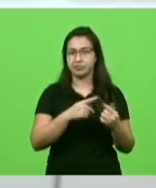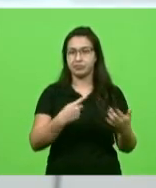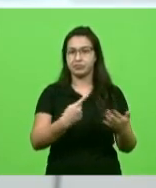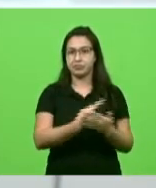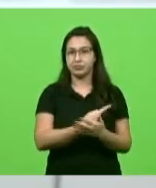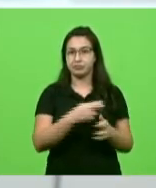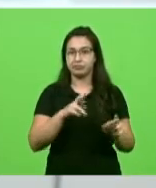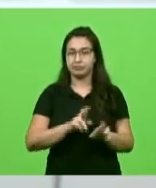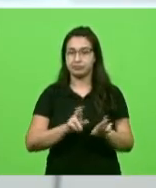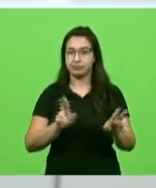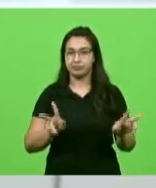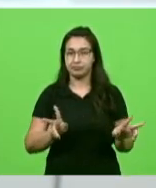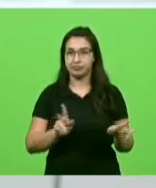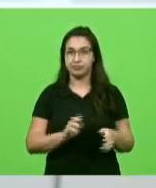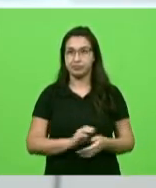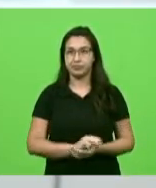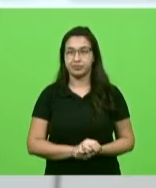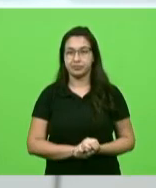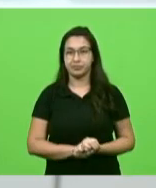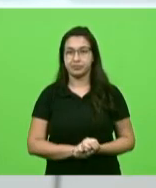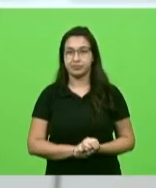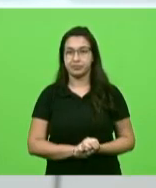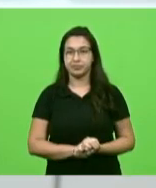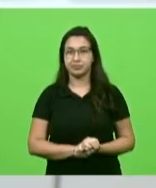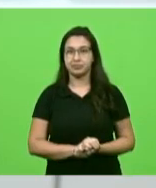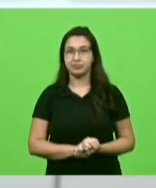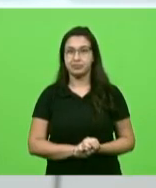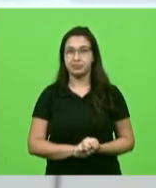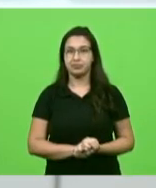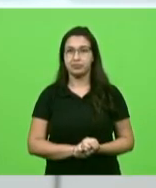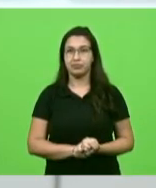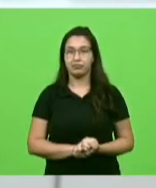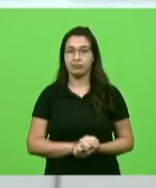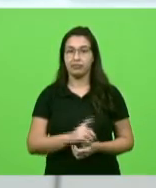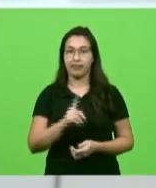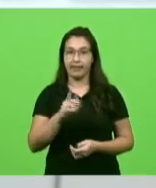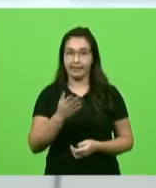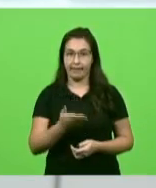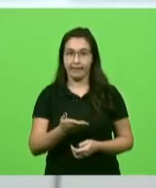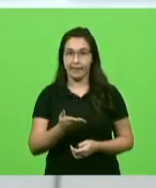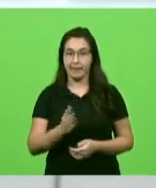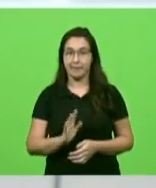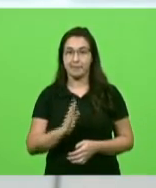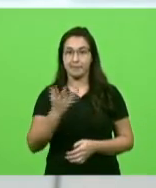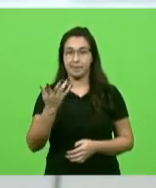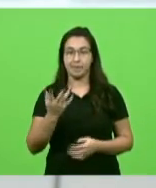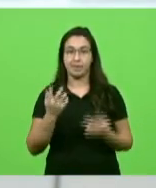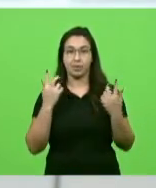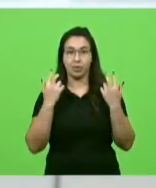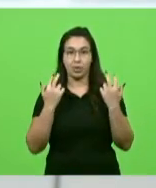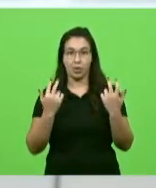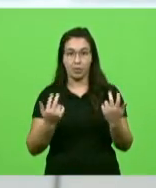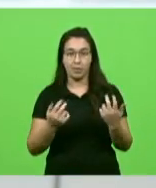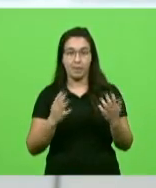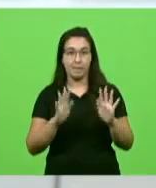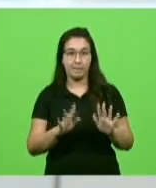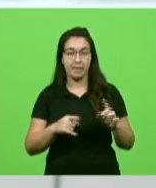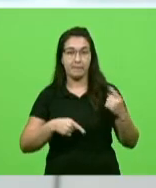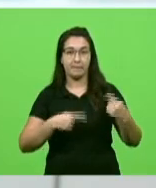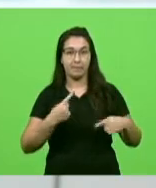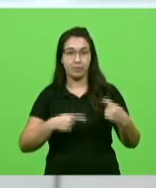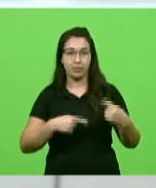diferentes originadas de uma causa comum semelhantemente sanções políticas podem